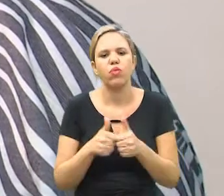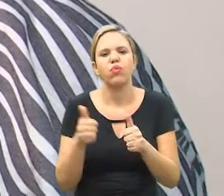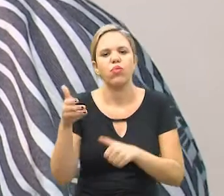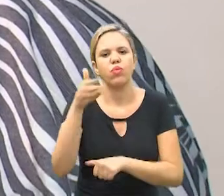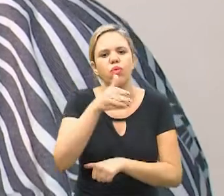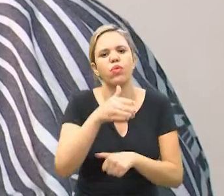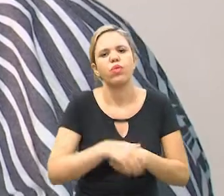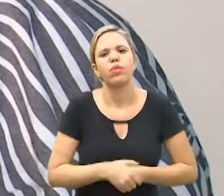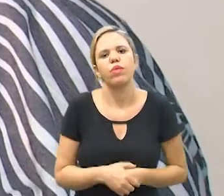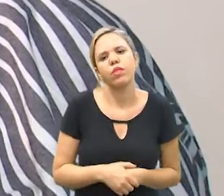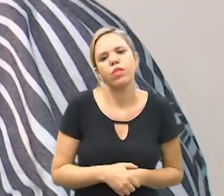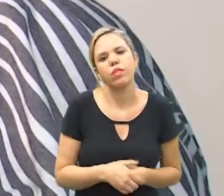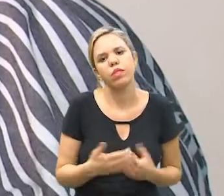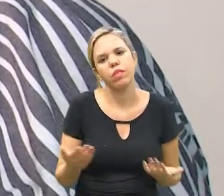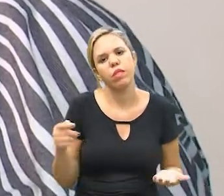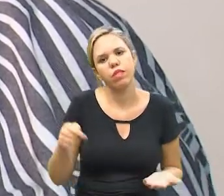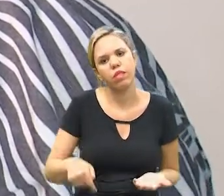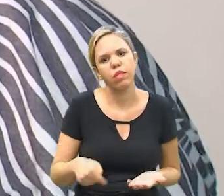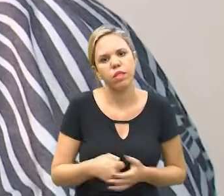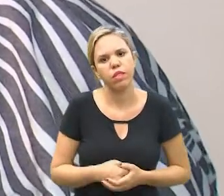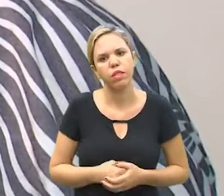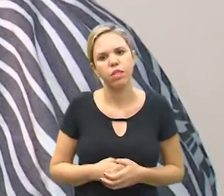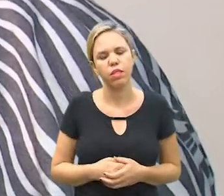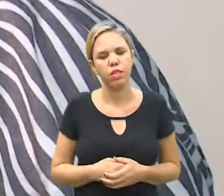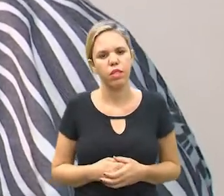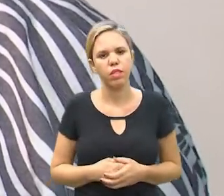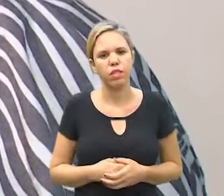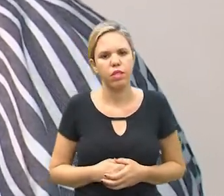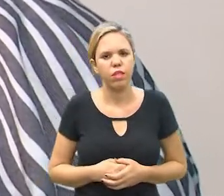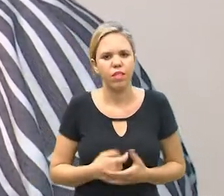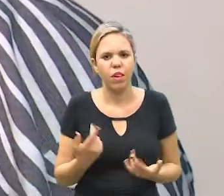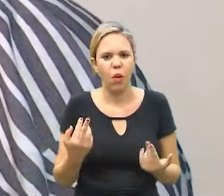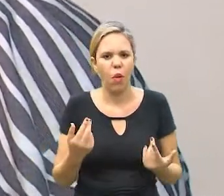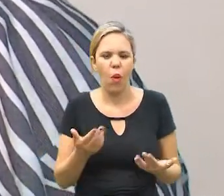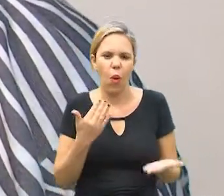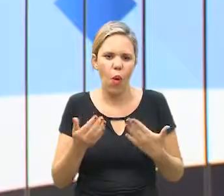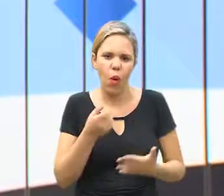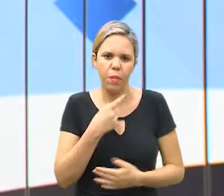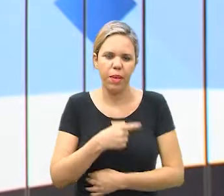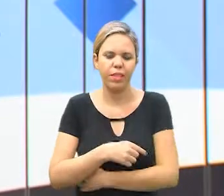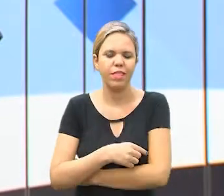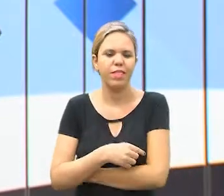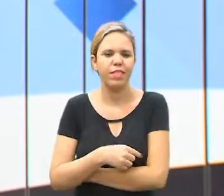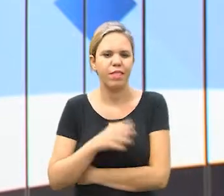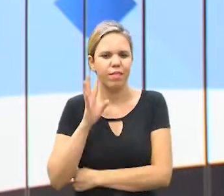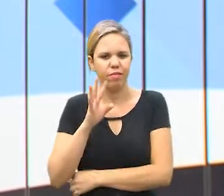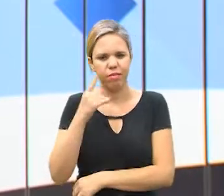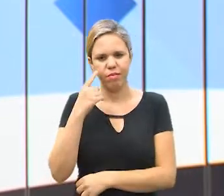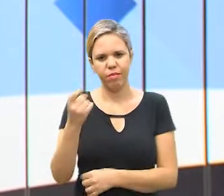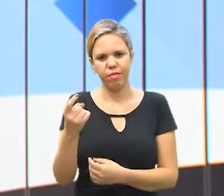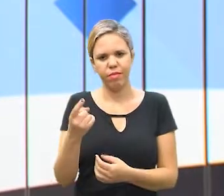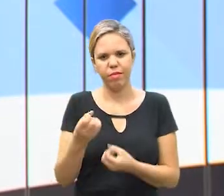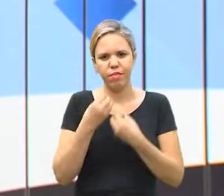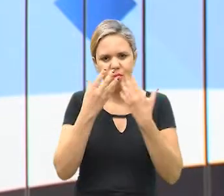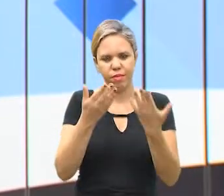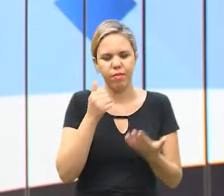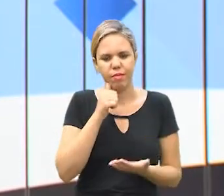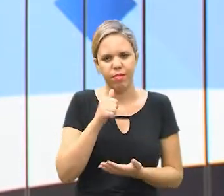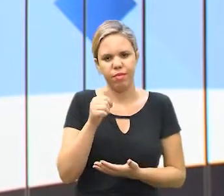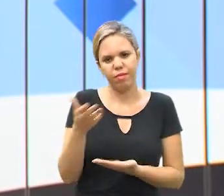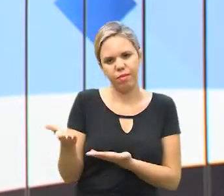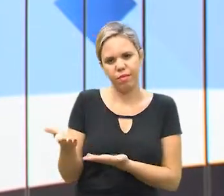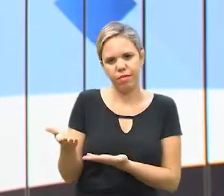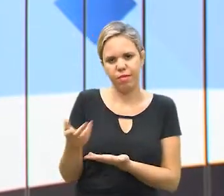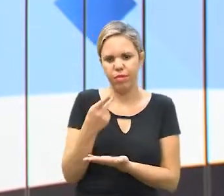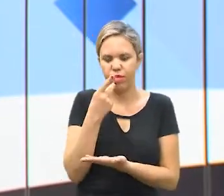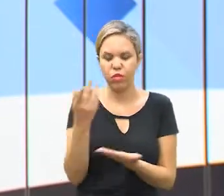ônibus. Então aqui foi uma parte do meu remédio. Olha, bastante interessante o depoimento dessa senhora, né,